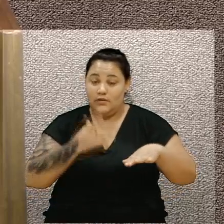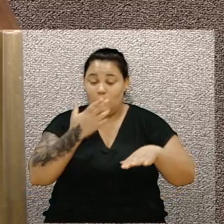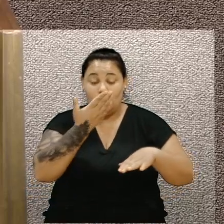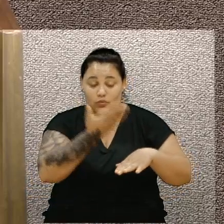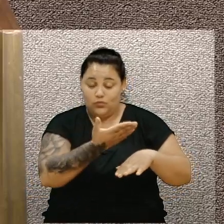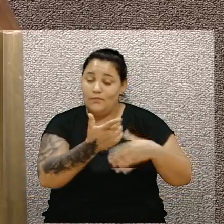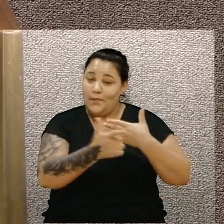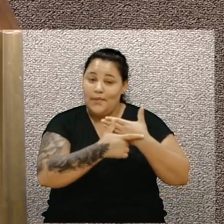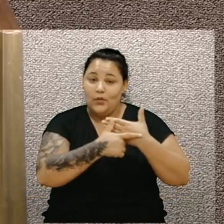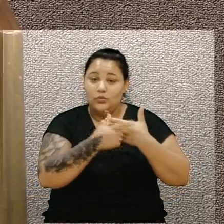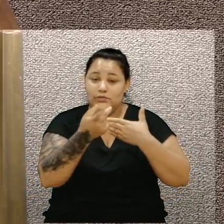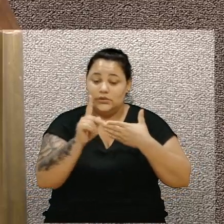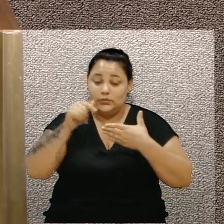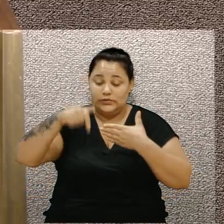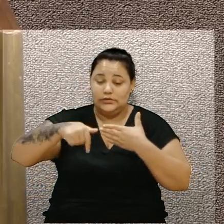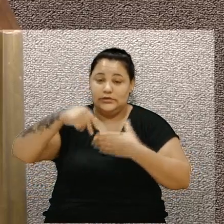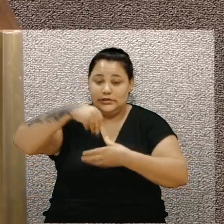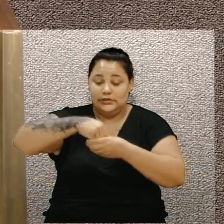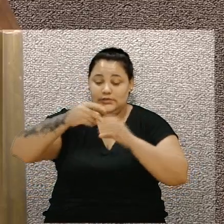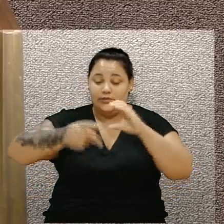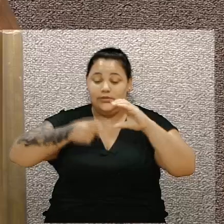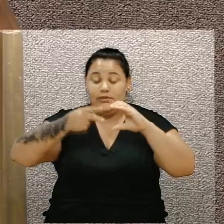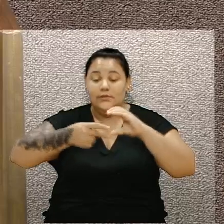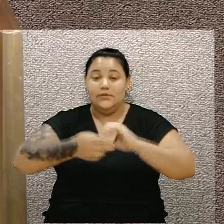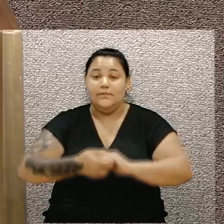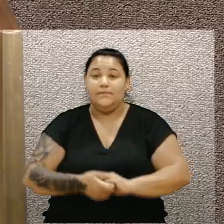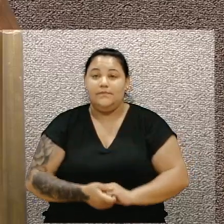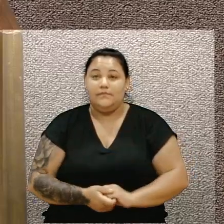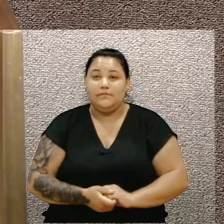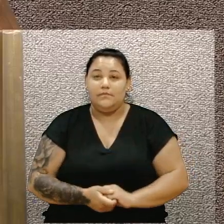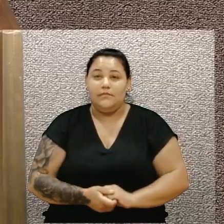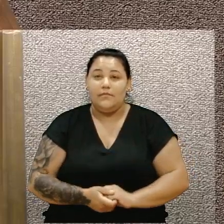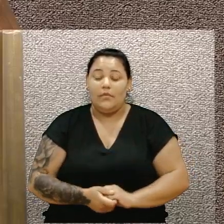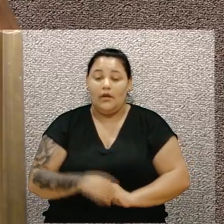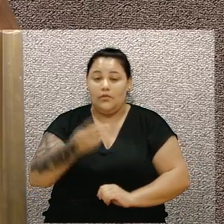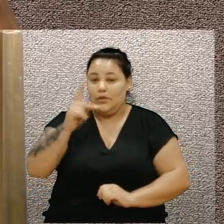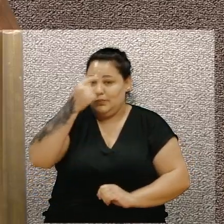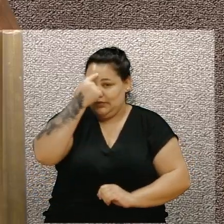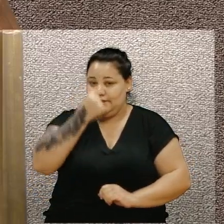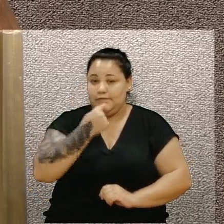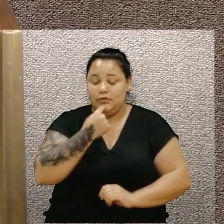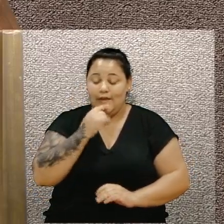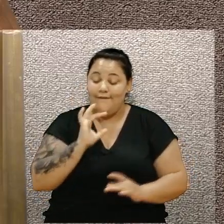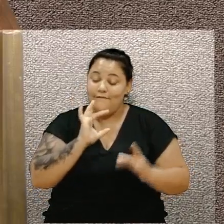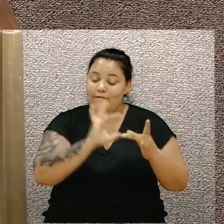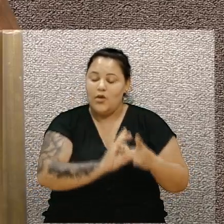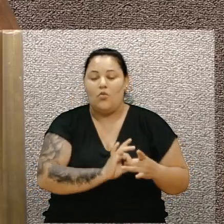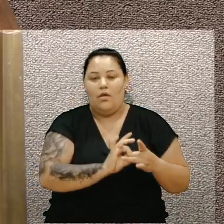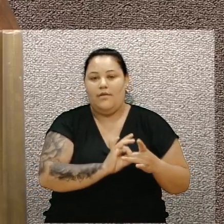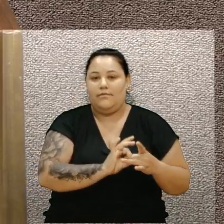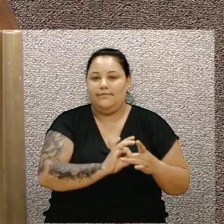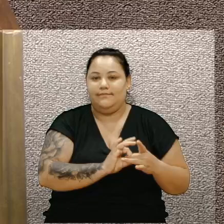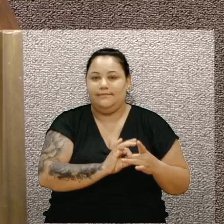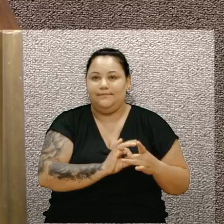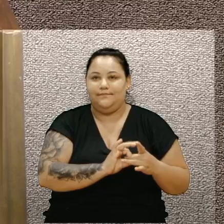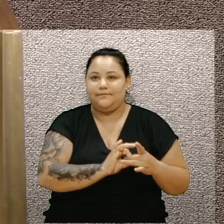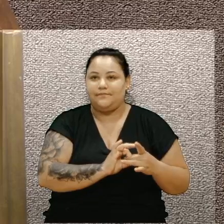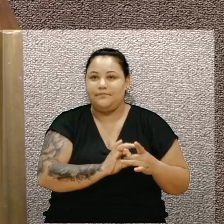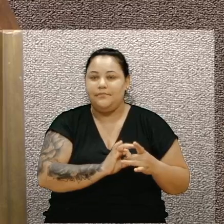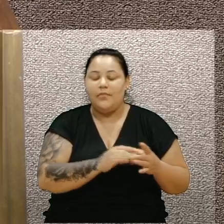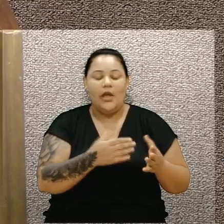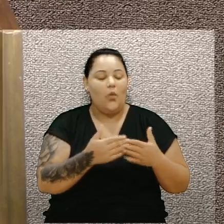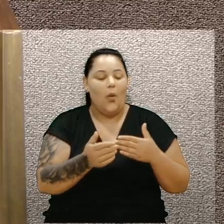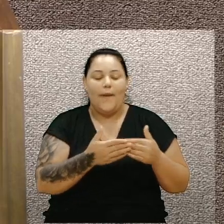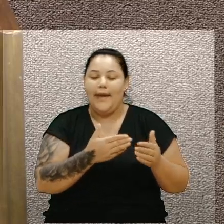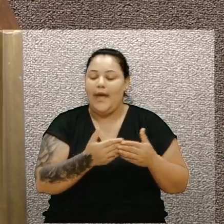visto aqui na Câmara de Vereadores. A sua imagem estará literalmente ligada a qualquer posicionamento